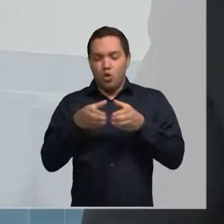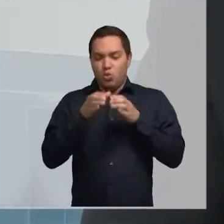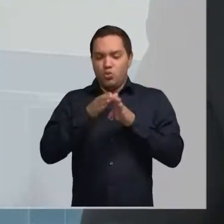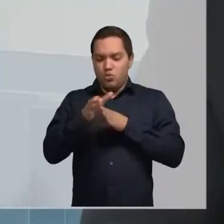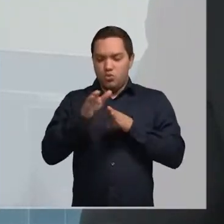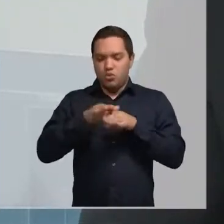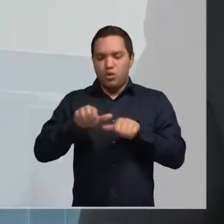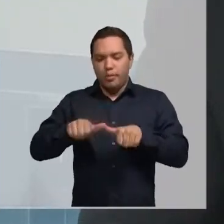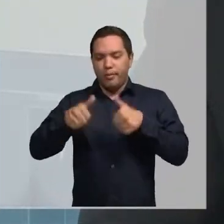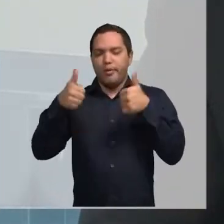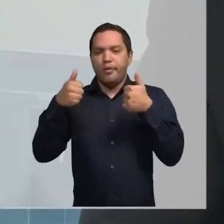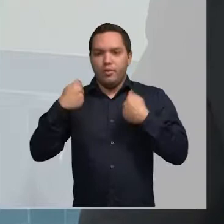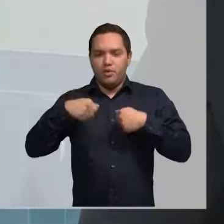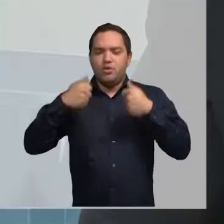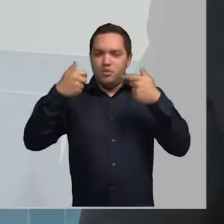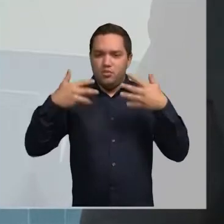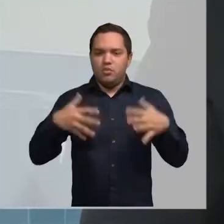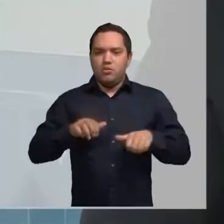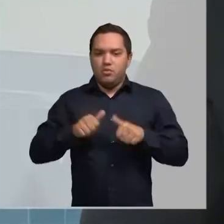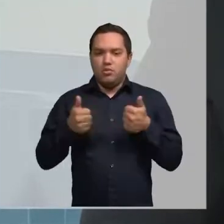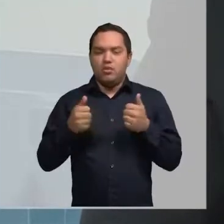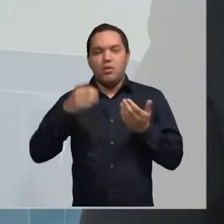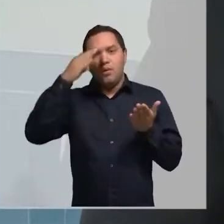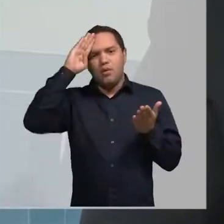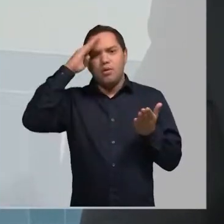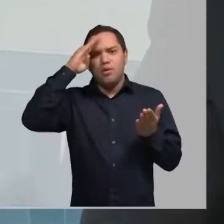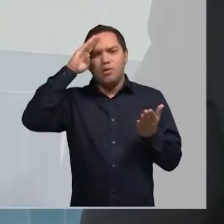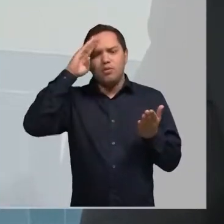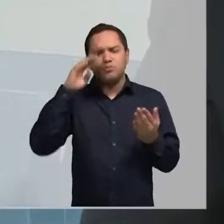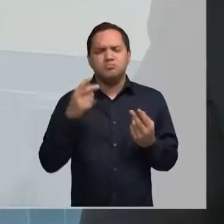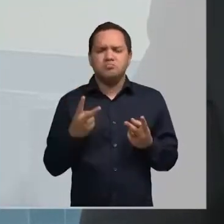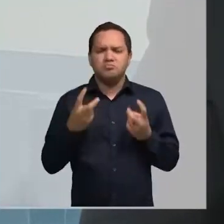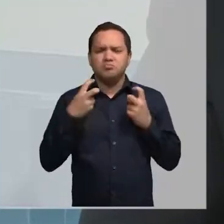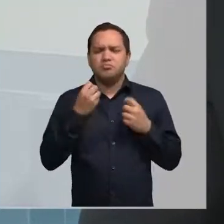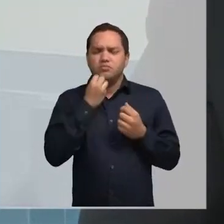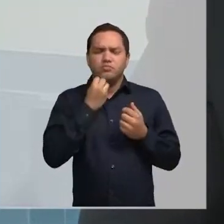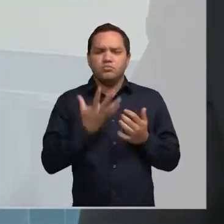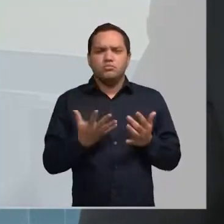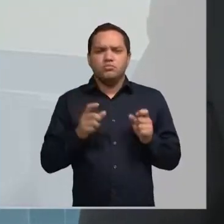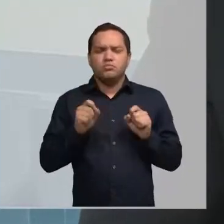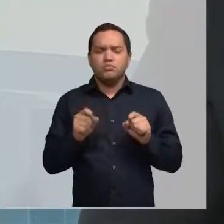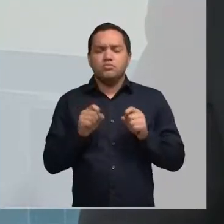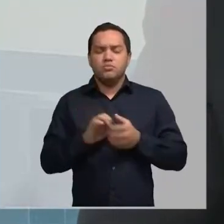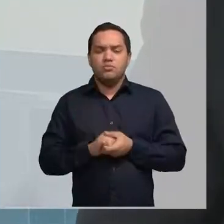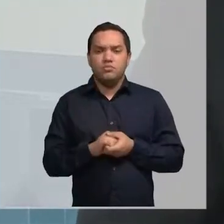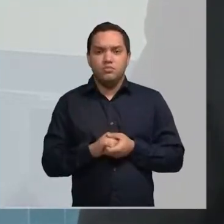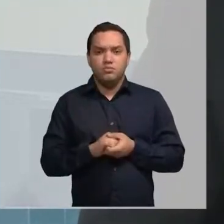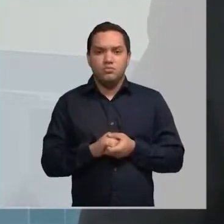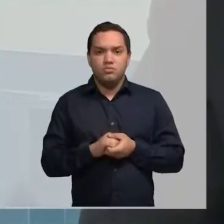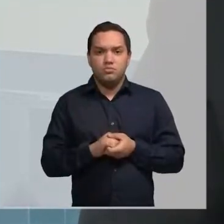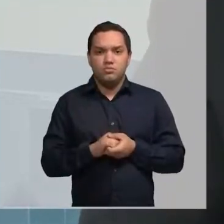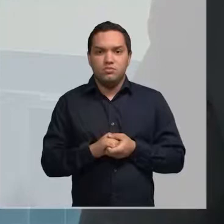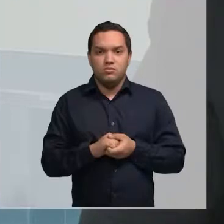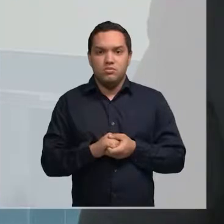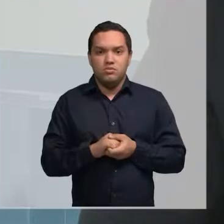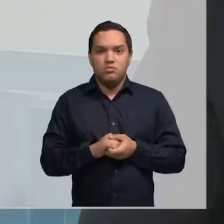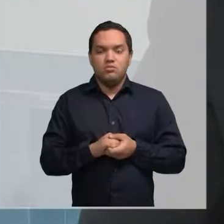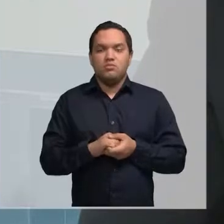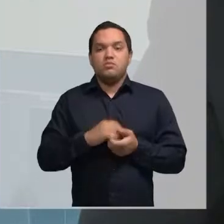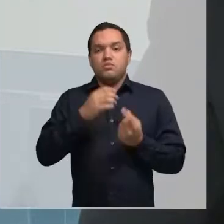se explicar melhor. Mas o Bolsonaro ontem me contemplou numa coisa, Luiz, muito interessante. Existiu um homem nesse país e peitou a Rede